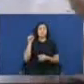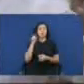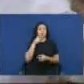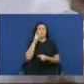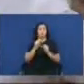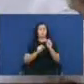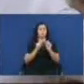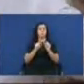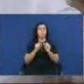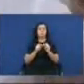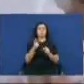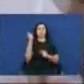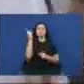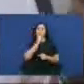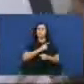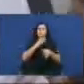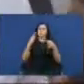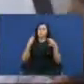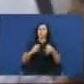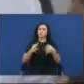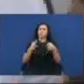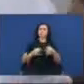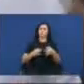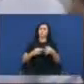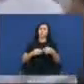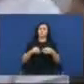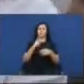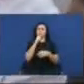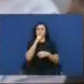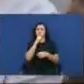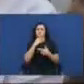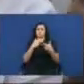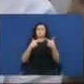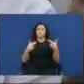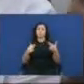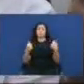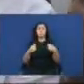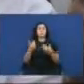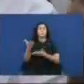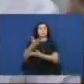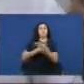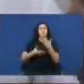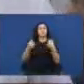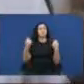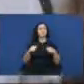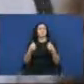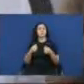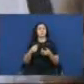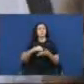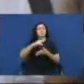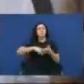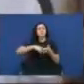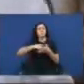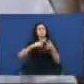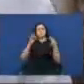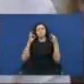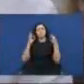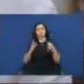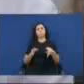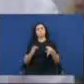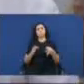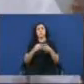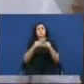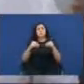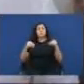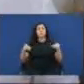gente regularize essa questão do esgoto da vizinhança, há necessidade dessa permuta, há necessidade da regularização